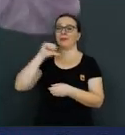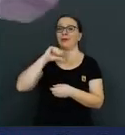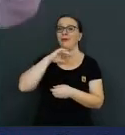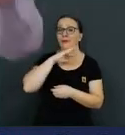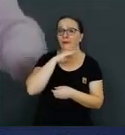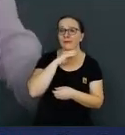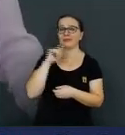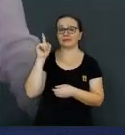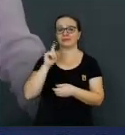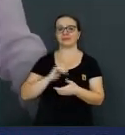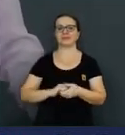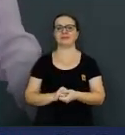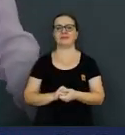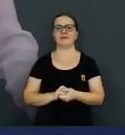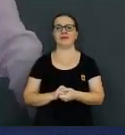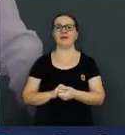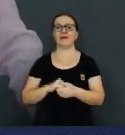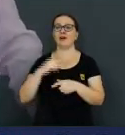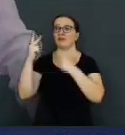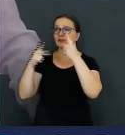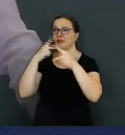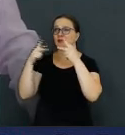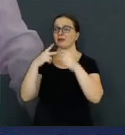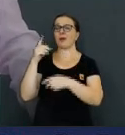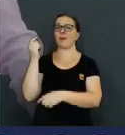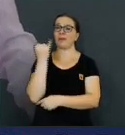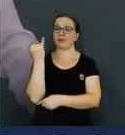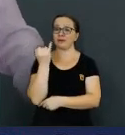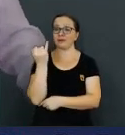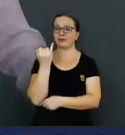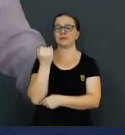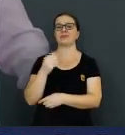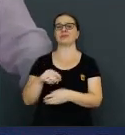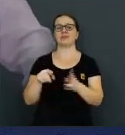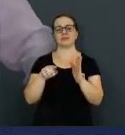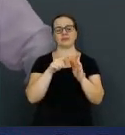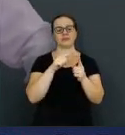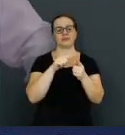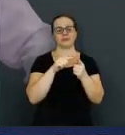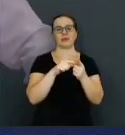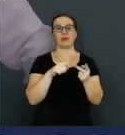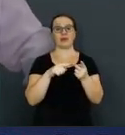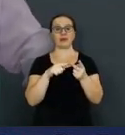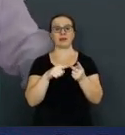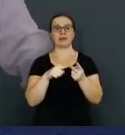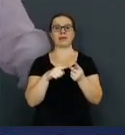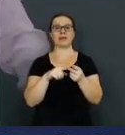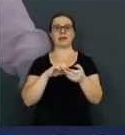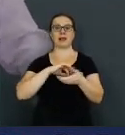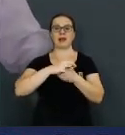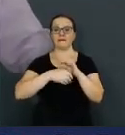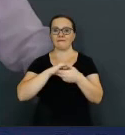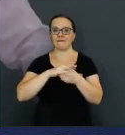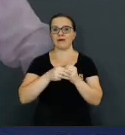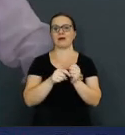reuniões, tudo fechado. Então a ventilação é muito importante. Lavar frequentemente as mãos com sabão, especialmente antes de